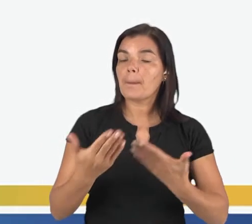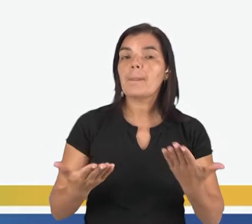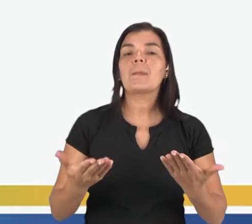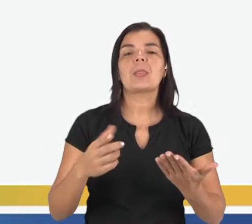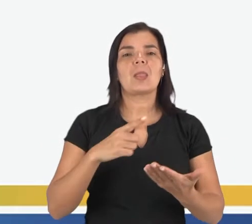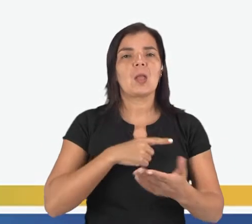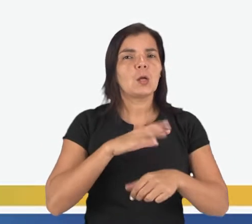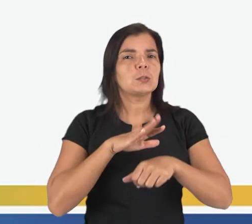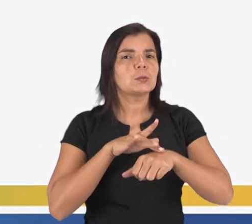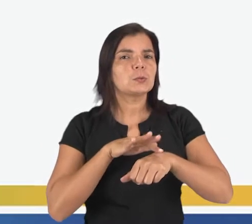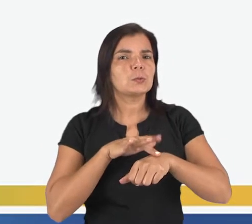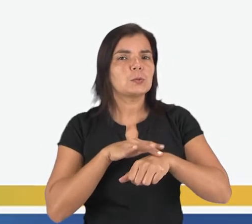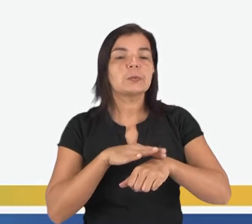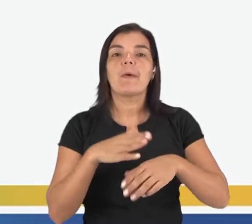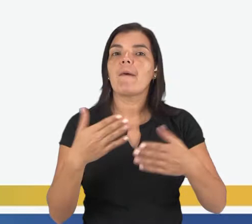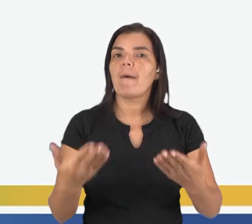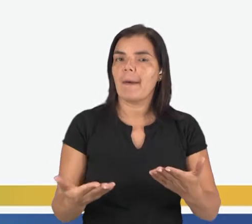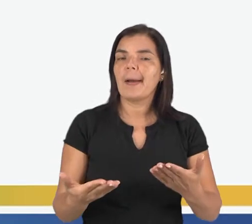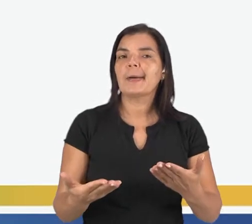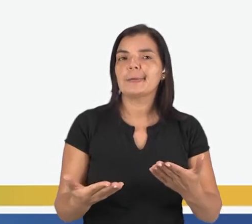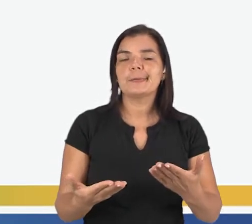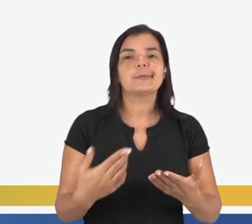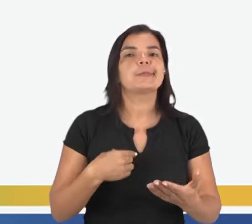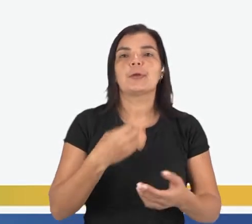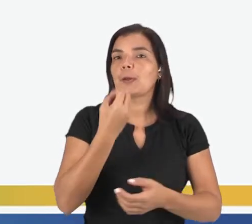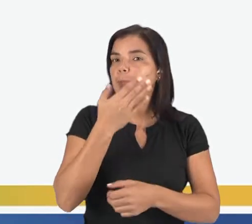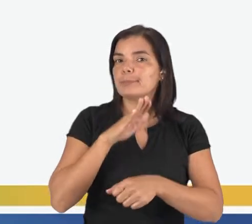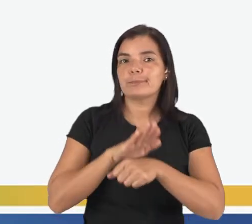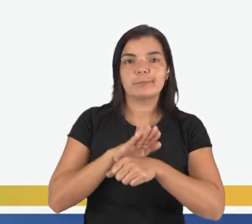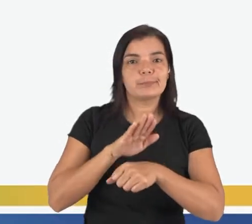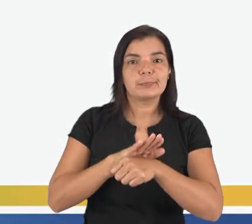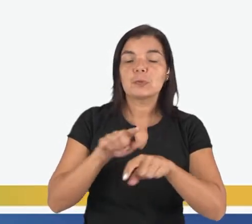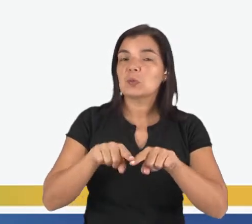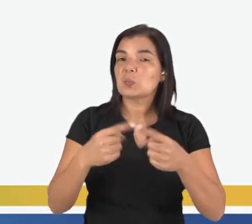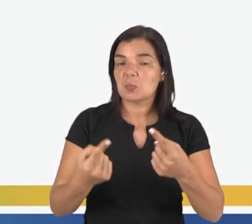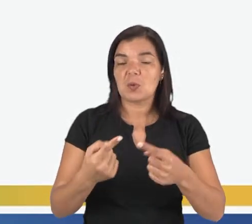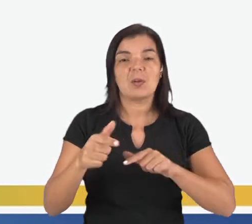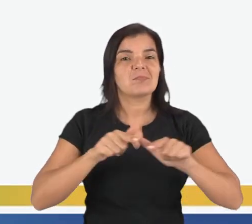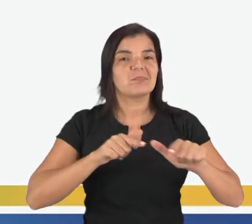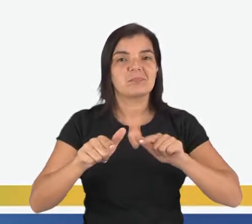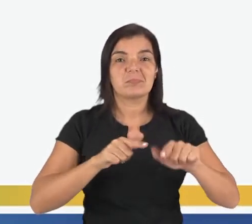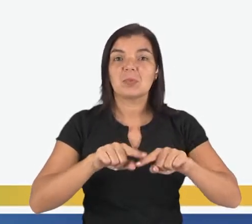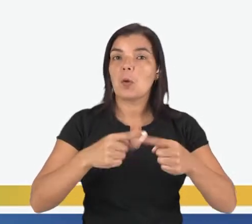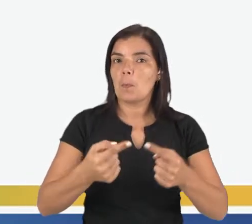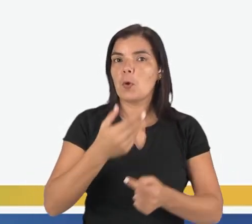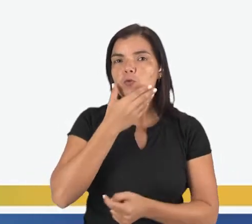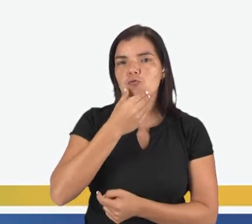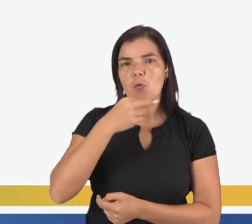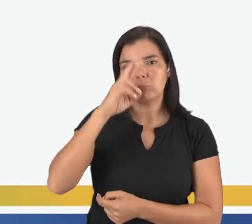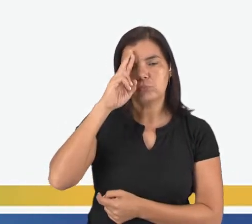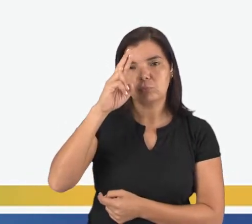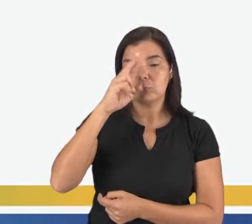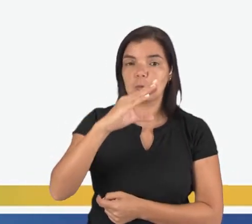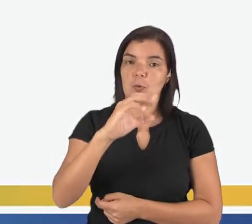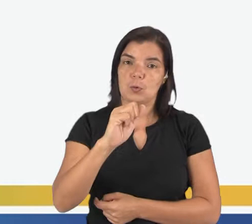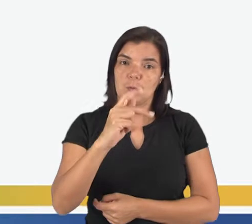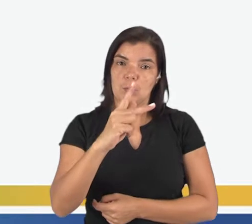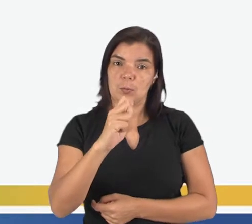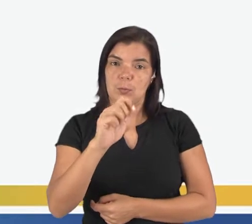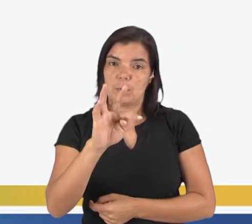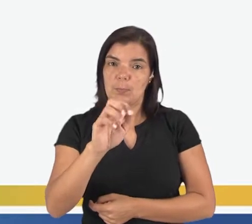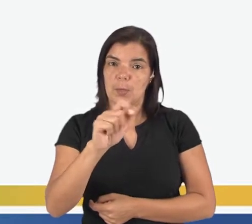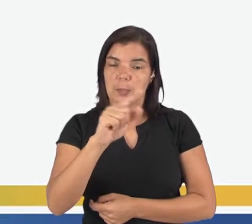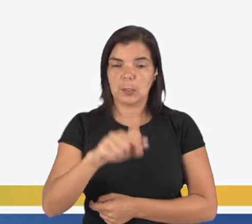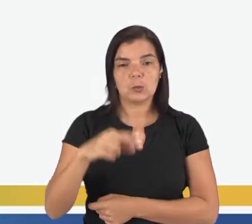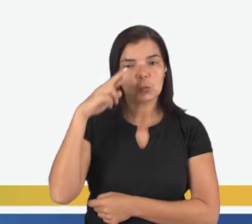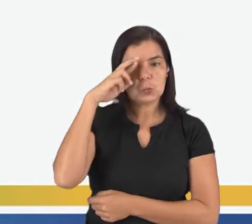deles adoeciam e ainda eram maltratados por não conseguirem trabalhar, pois os capatazes, como eram chamados aqueles que